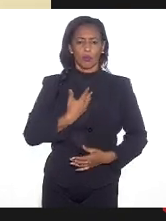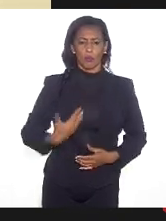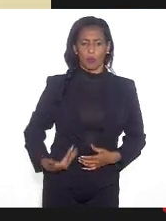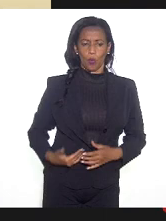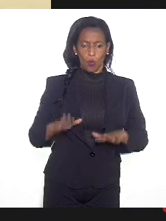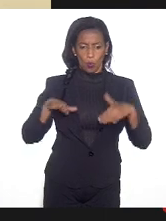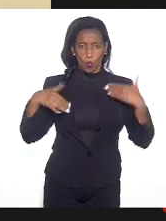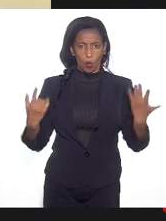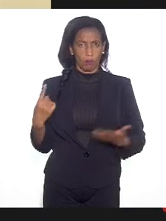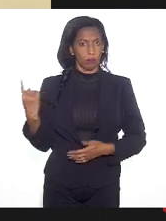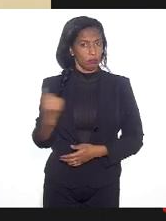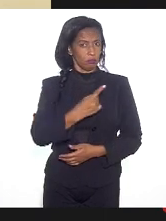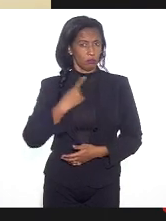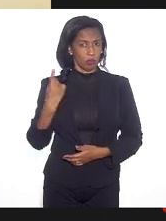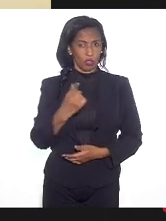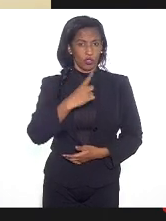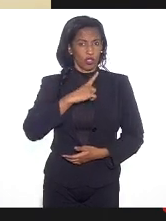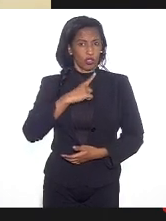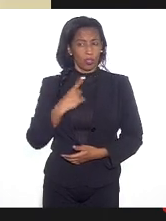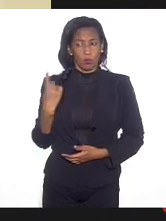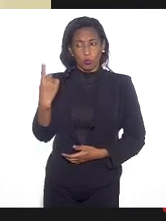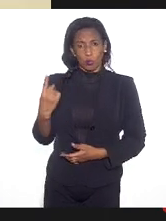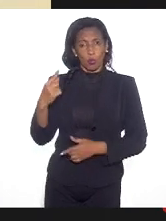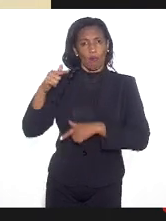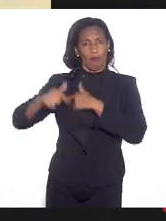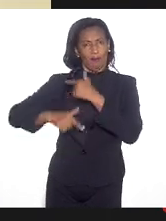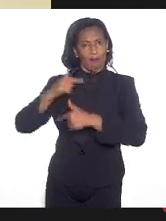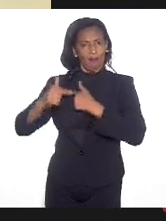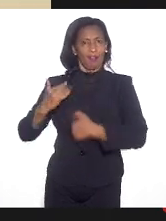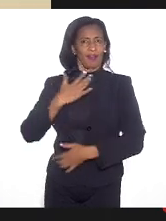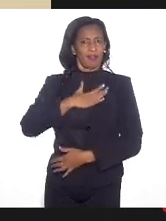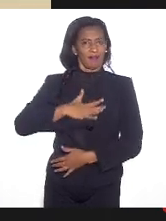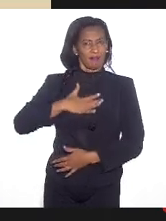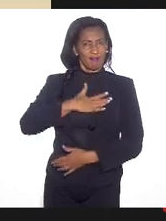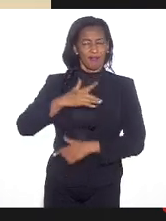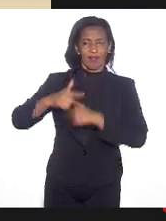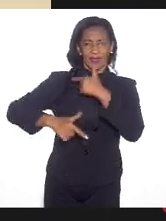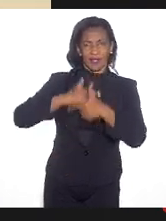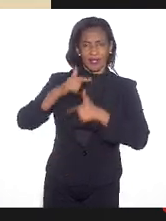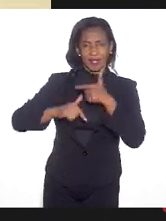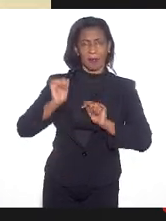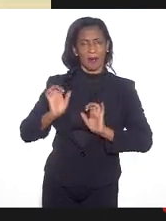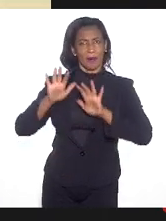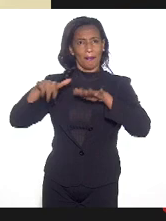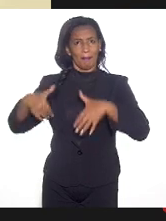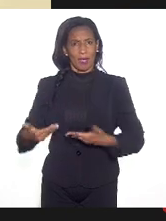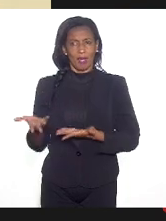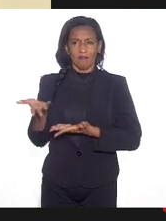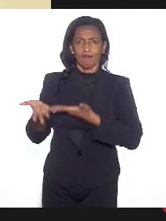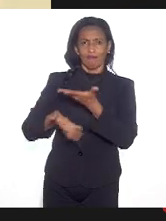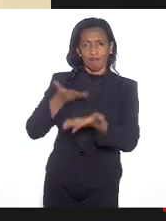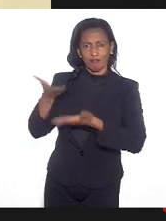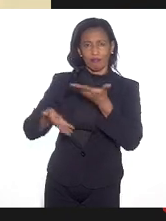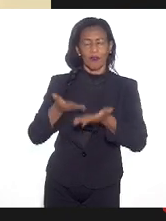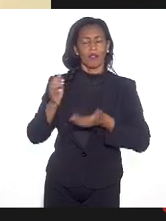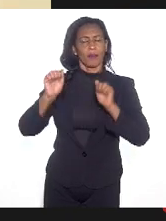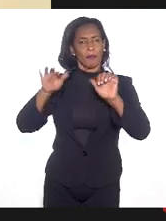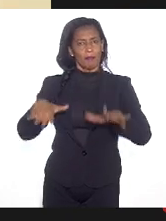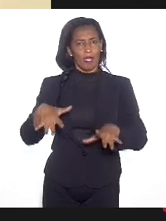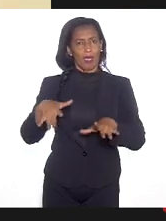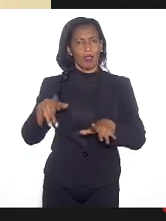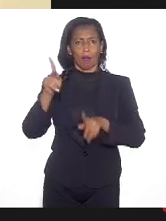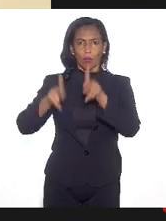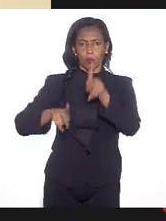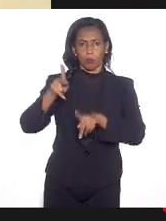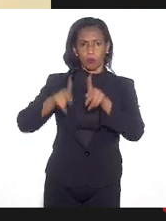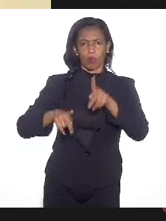quando nós temos um servidor satisfeito, nós teremos um servidor trabalhando bem e servindo bem a população. Presidente, parabéns, parabéns a todos.